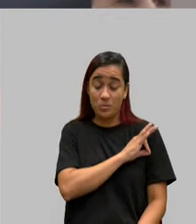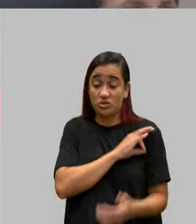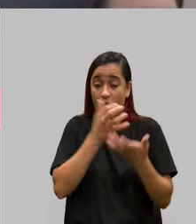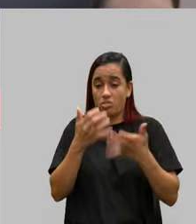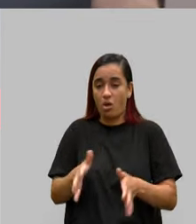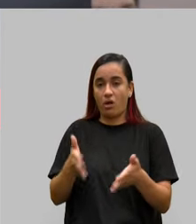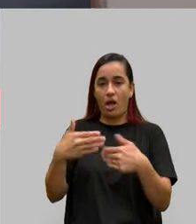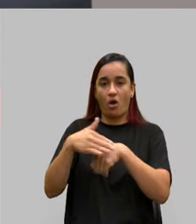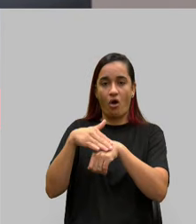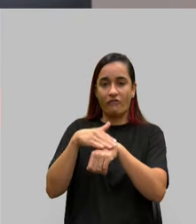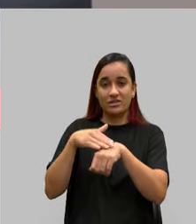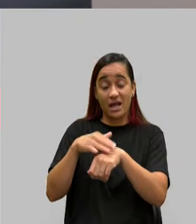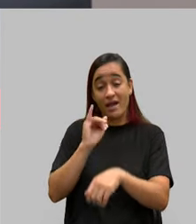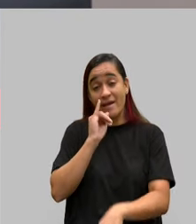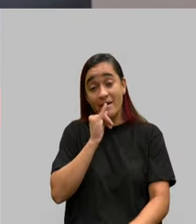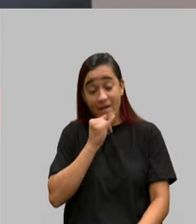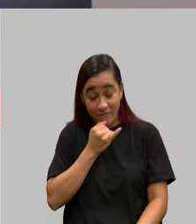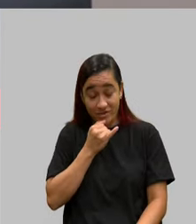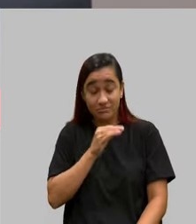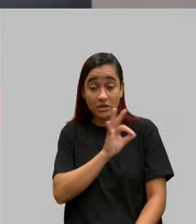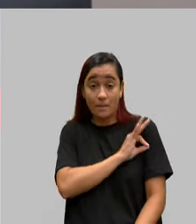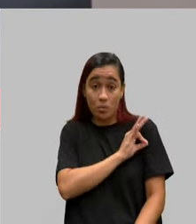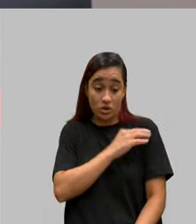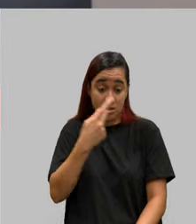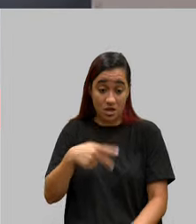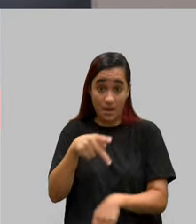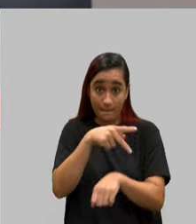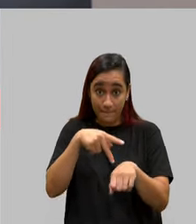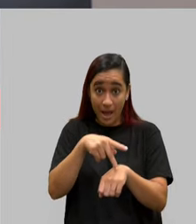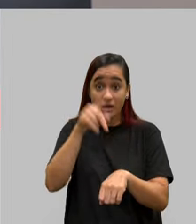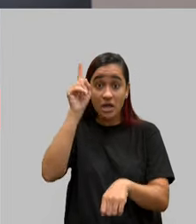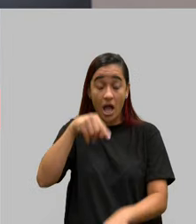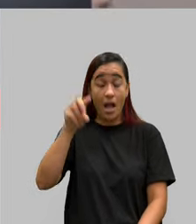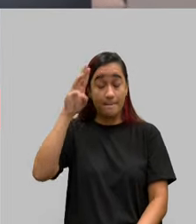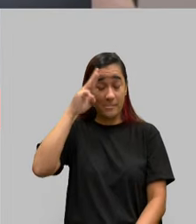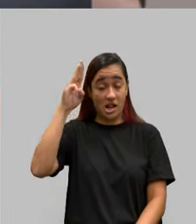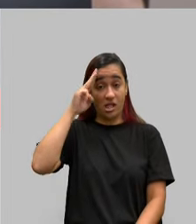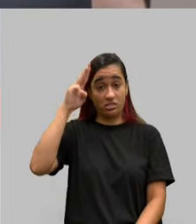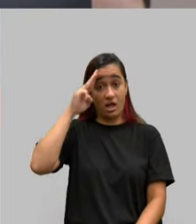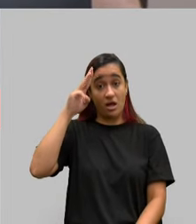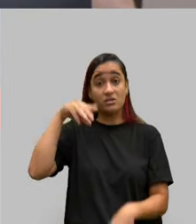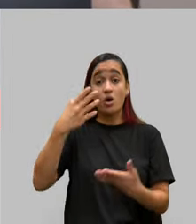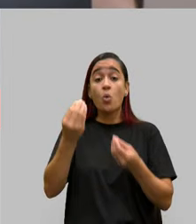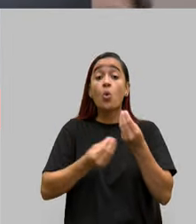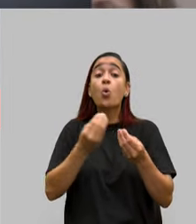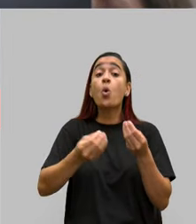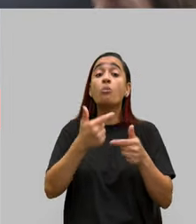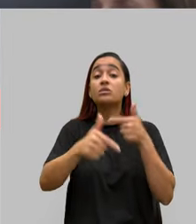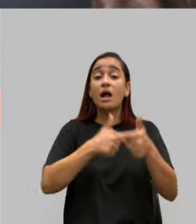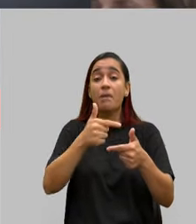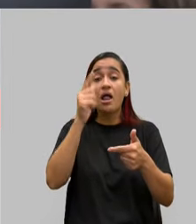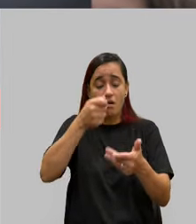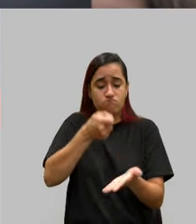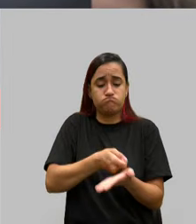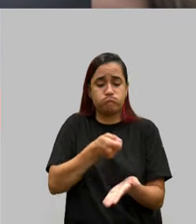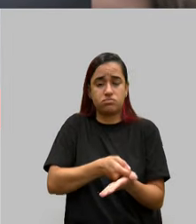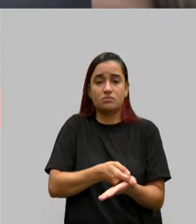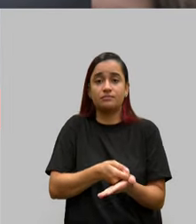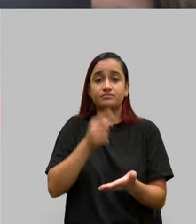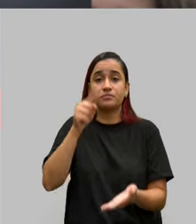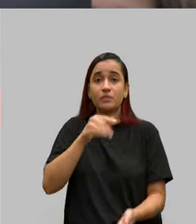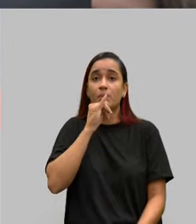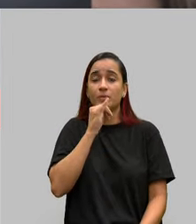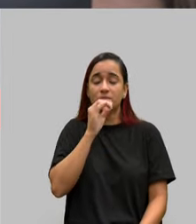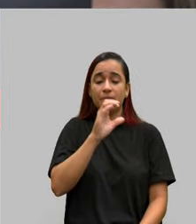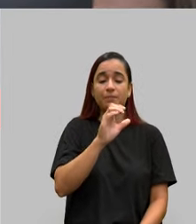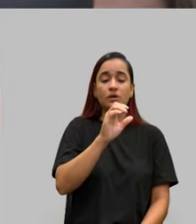país são militares e o regime de progressão é por prestação de serviço um cabo um soldado vira cabo